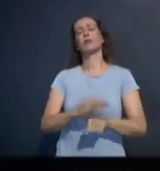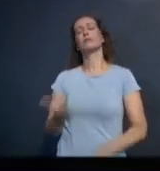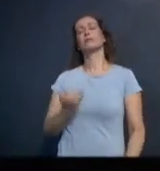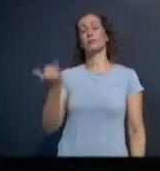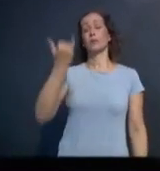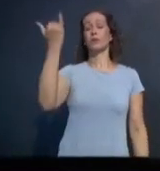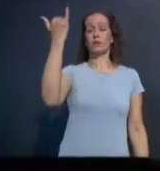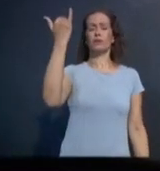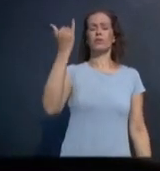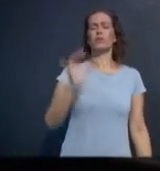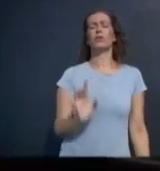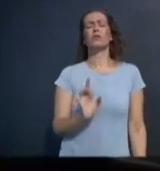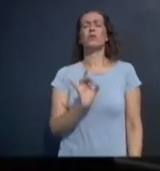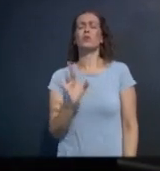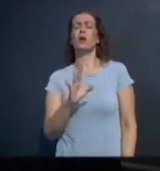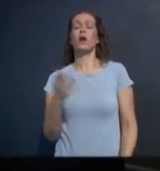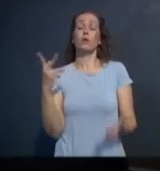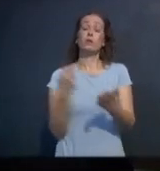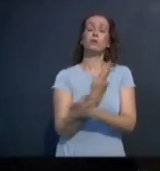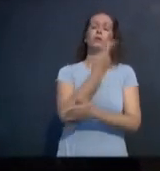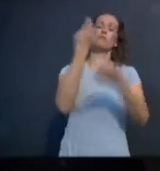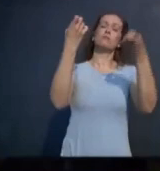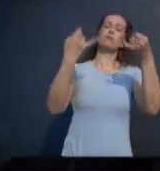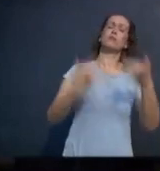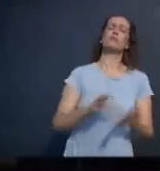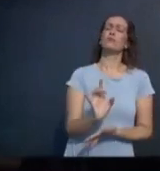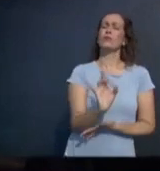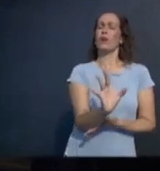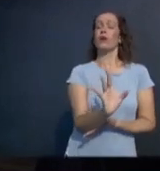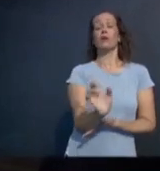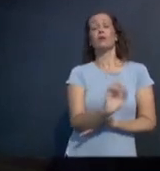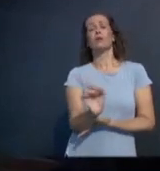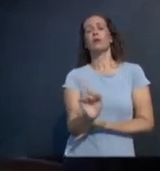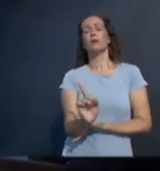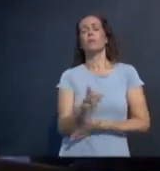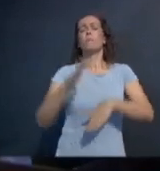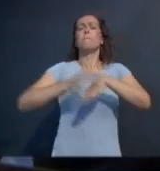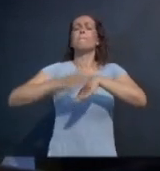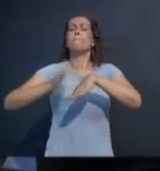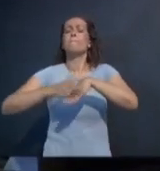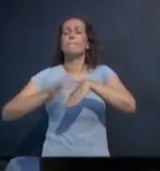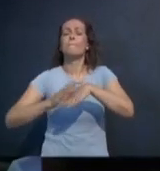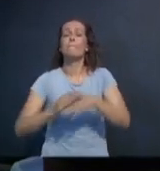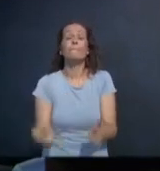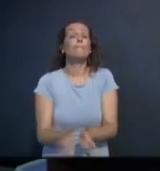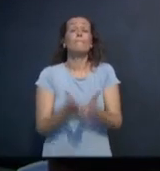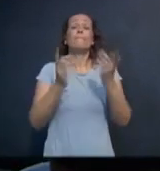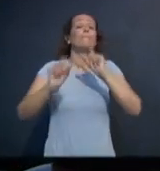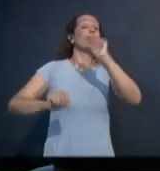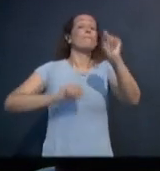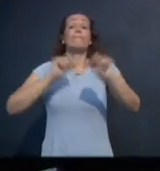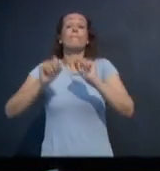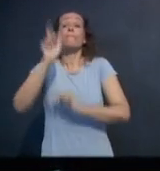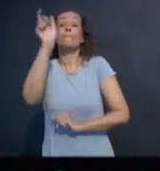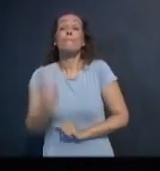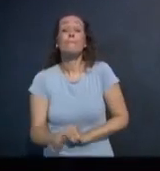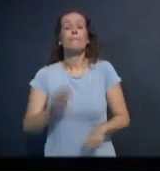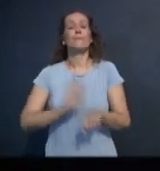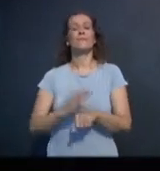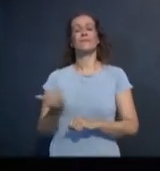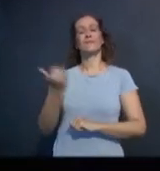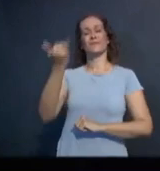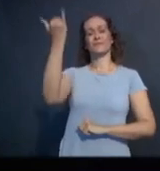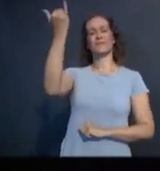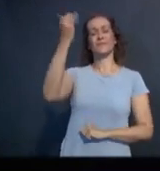contar simplesmente o que aconteceu, mas quem fez acontecer. E o grito foi